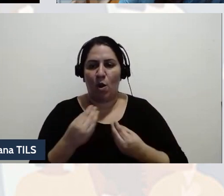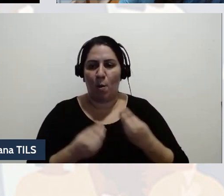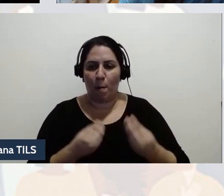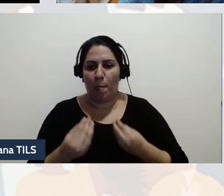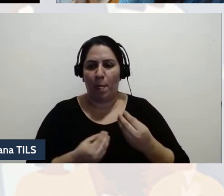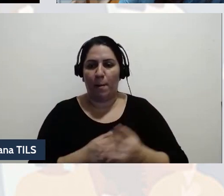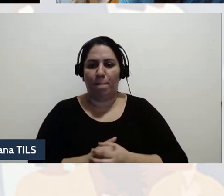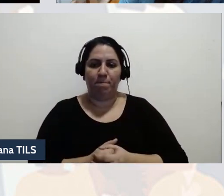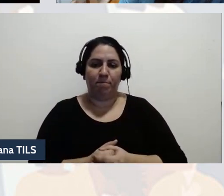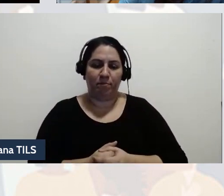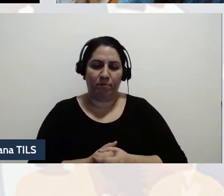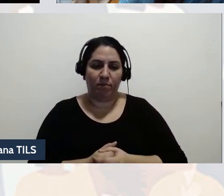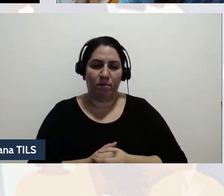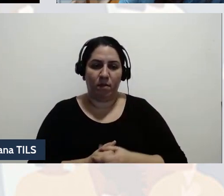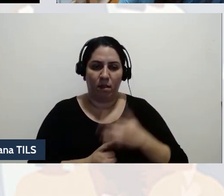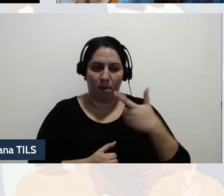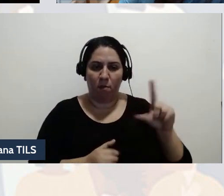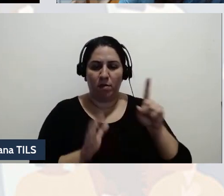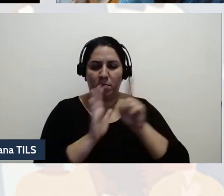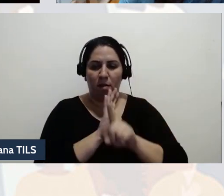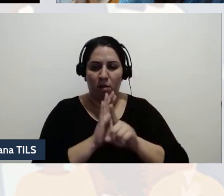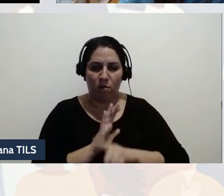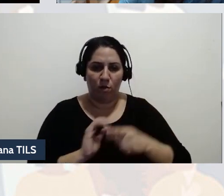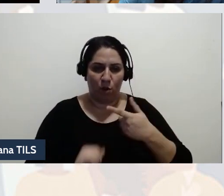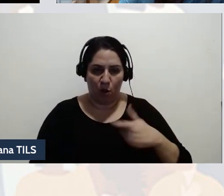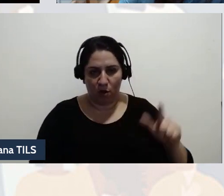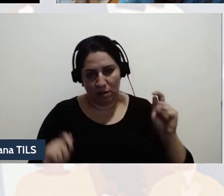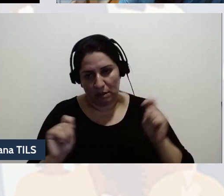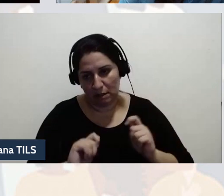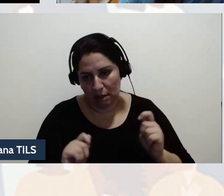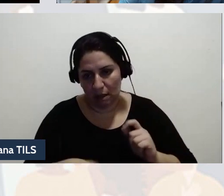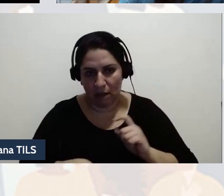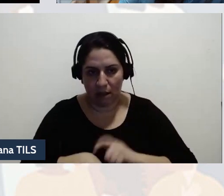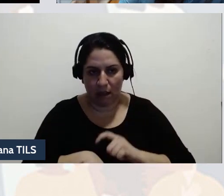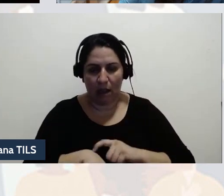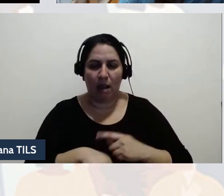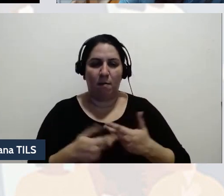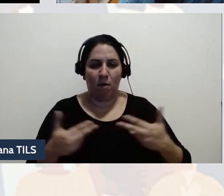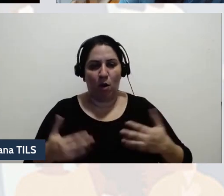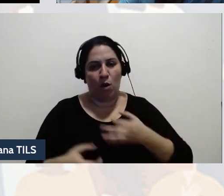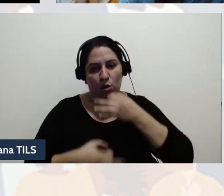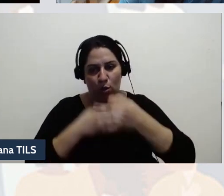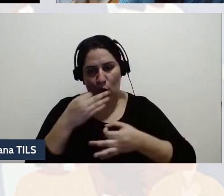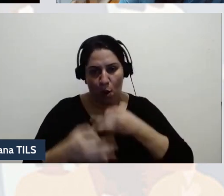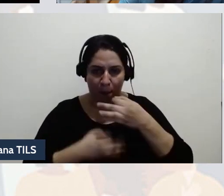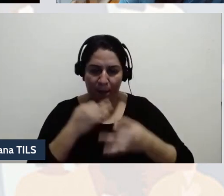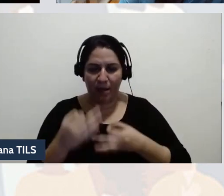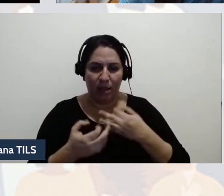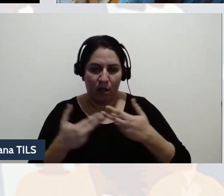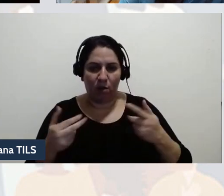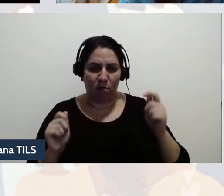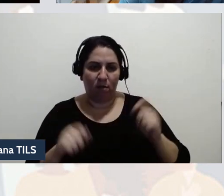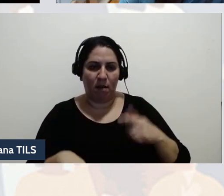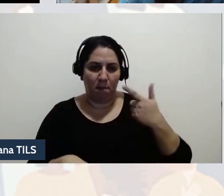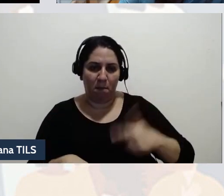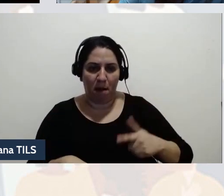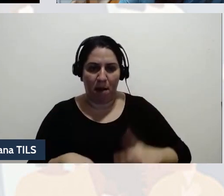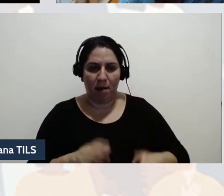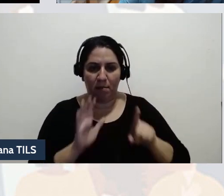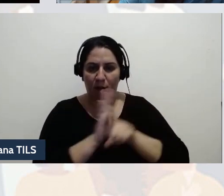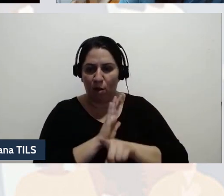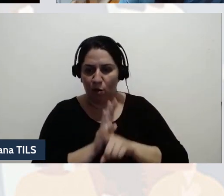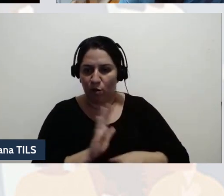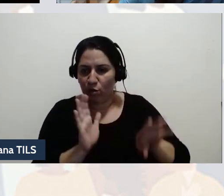daí, depois daí eu passo para a segunda rodada. Então, se vocês fizerem esses comentários, depois eu passo para uma outra rodada que tem mais perguntas que chegaram.